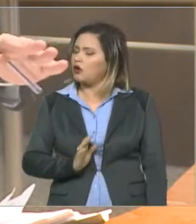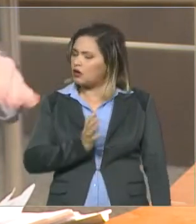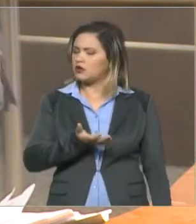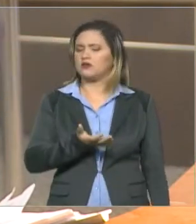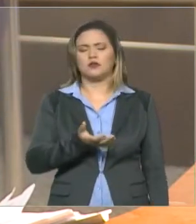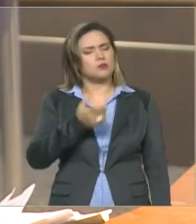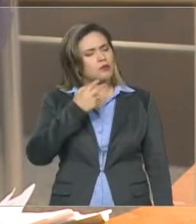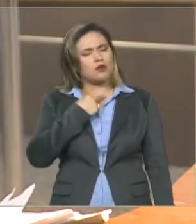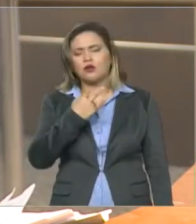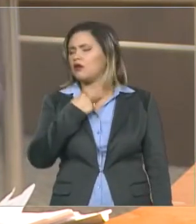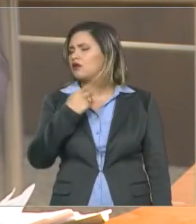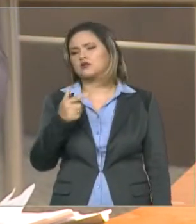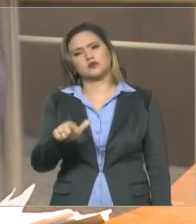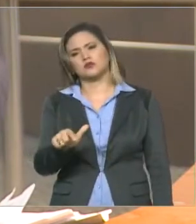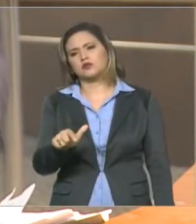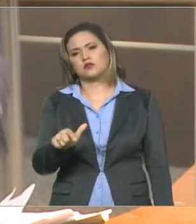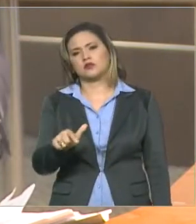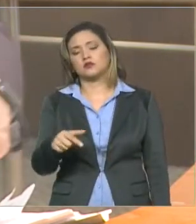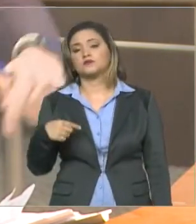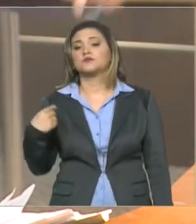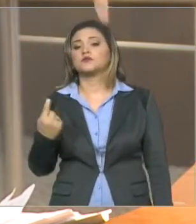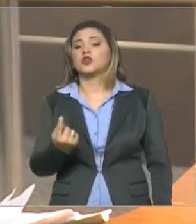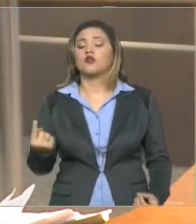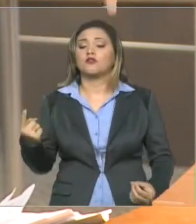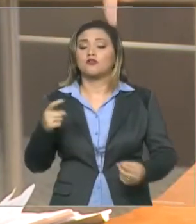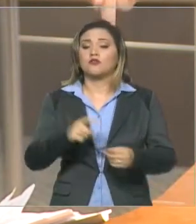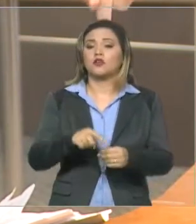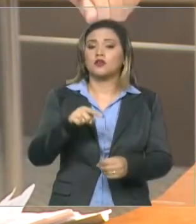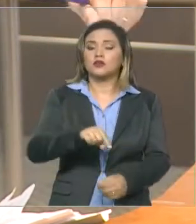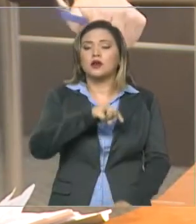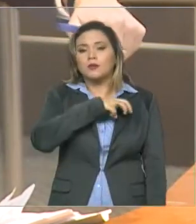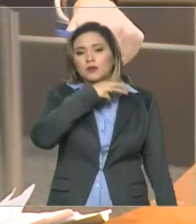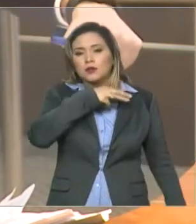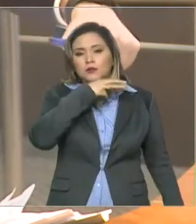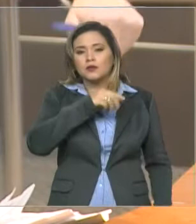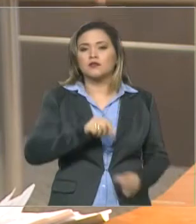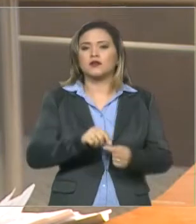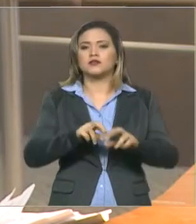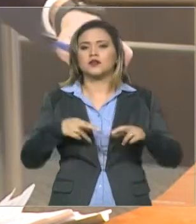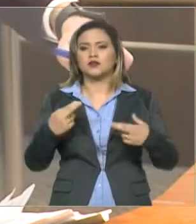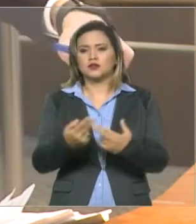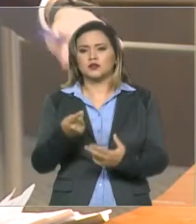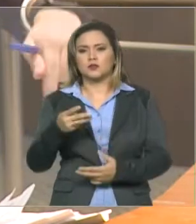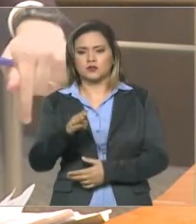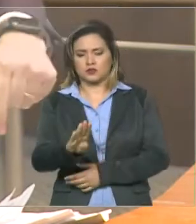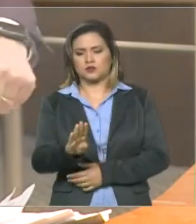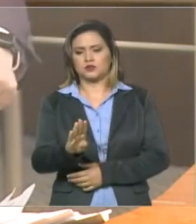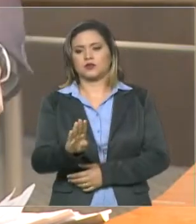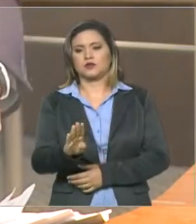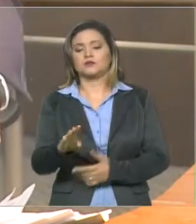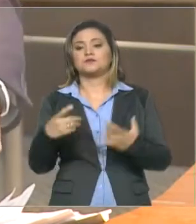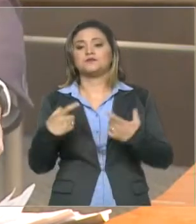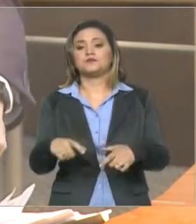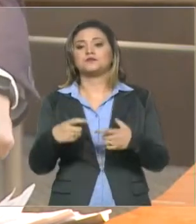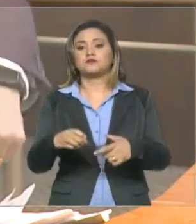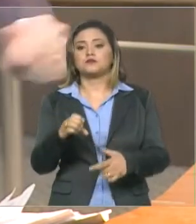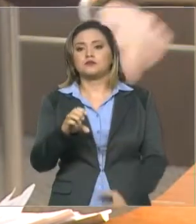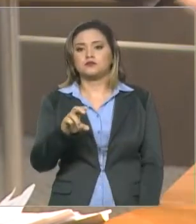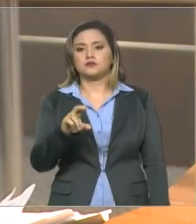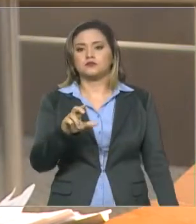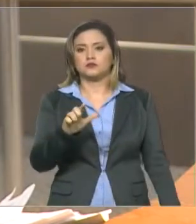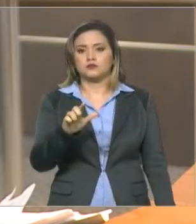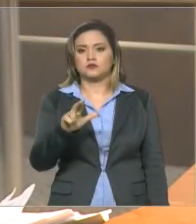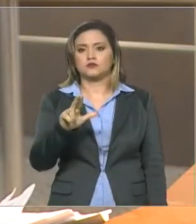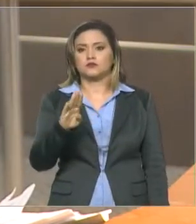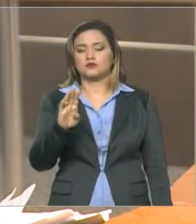porque nós vamos voltar no Maiobão e nós vamos fazer audiência pública no clube da Assembleia Legislativa, e se o